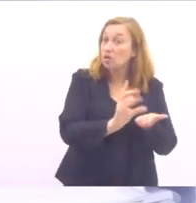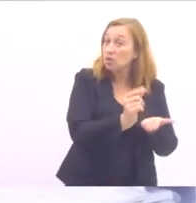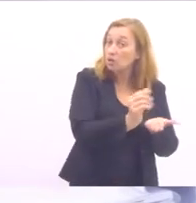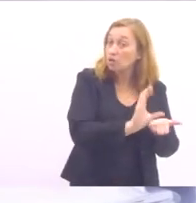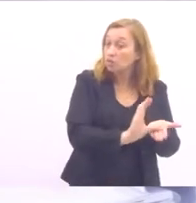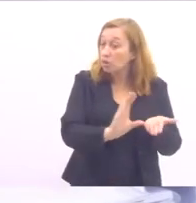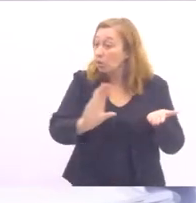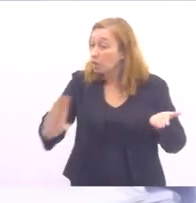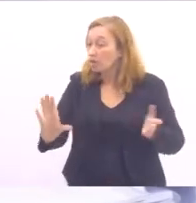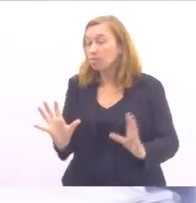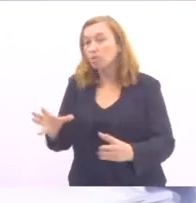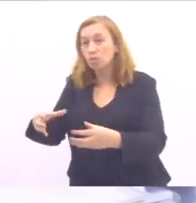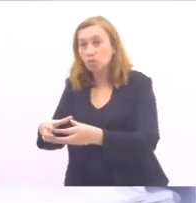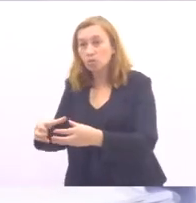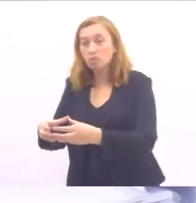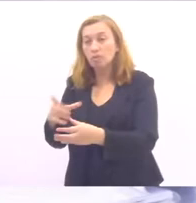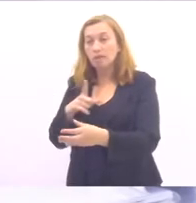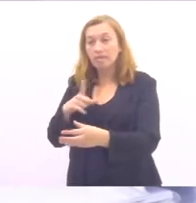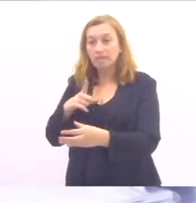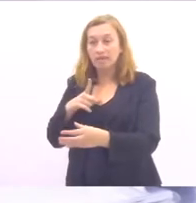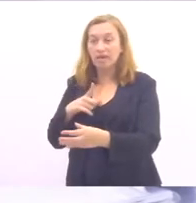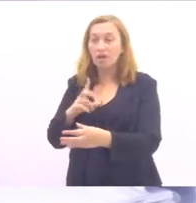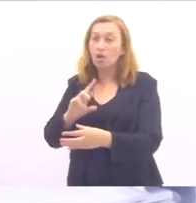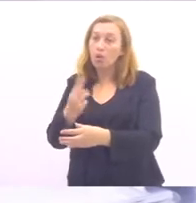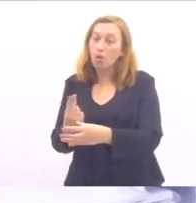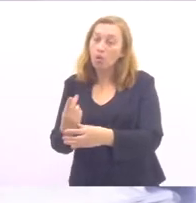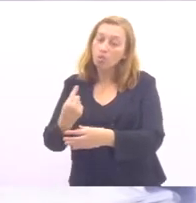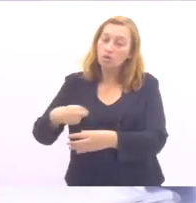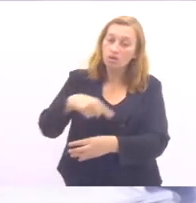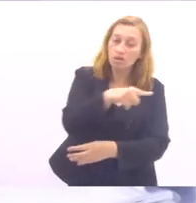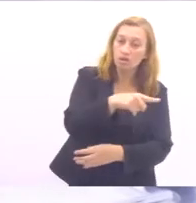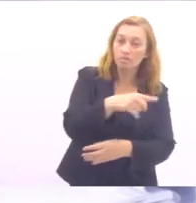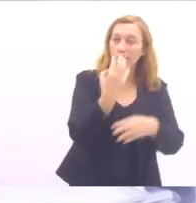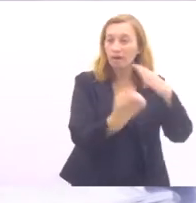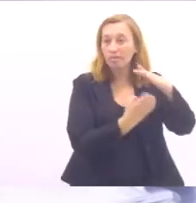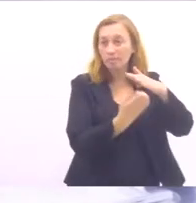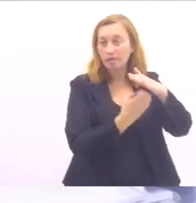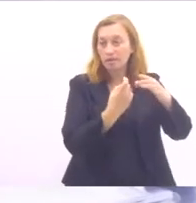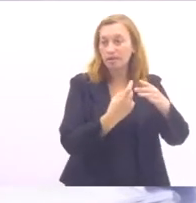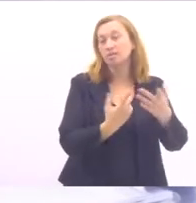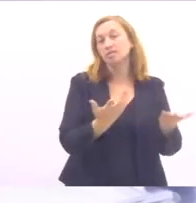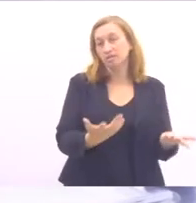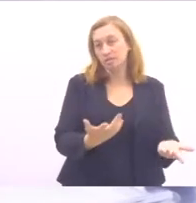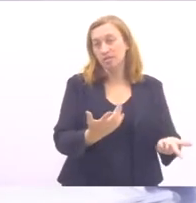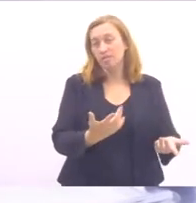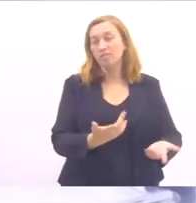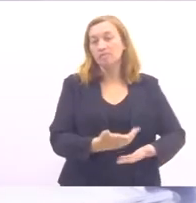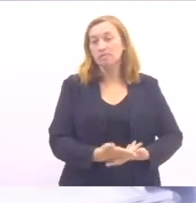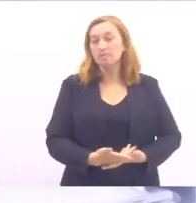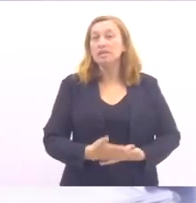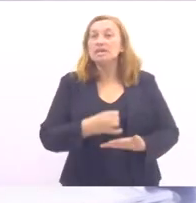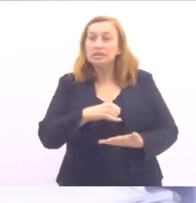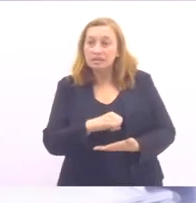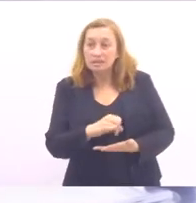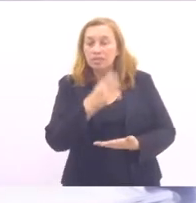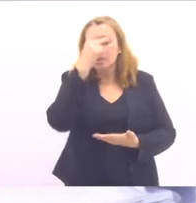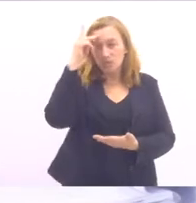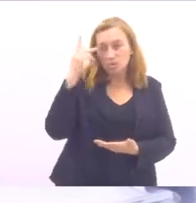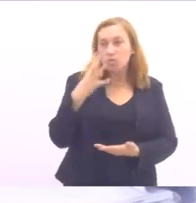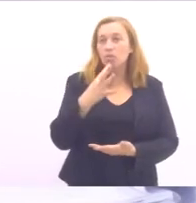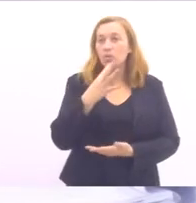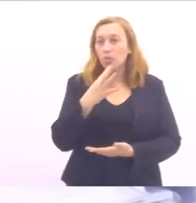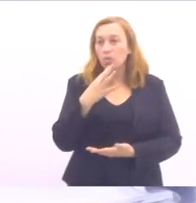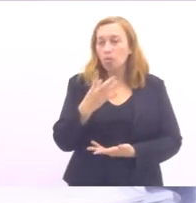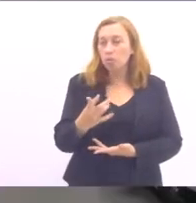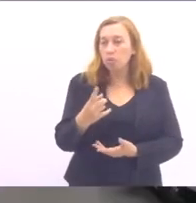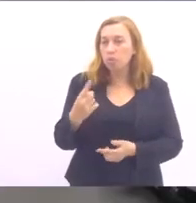para a cooperativa para adquirir, ou ir para a empresa para subsidiar. Se alguém reconhecesse que ela tinha...